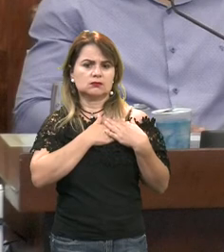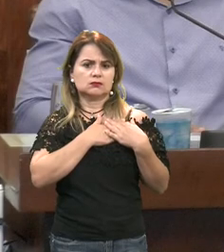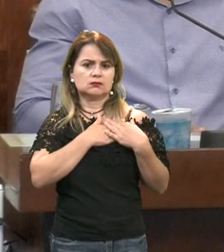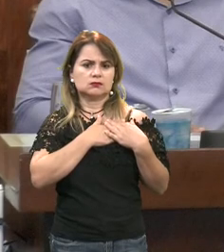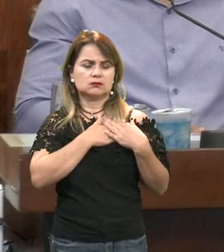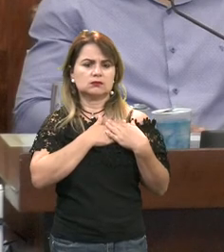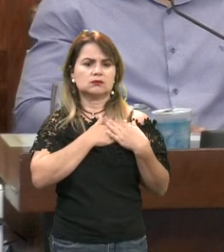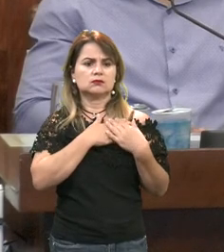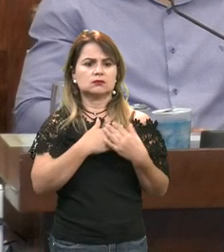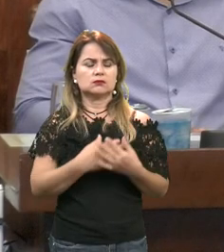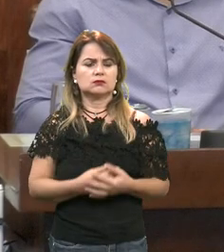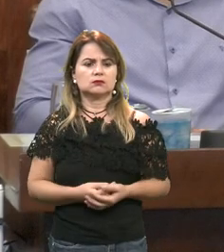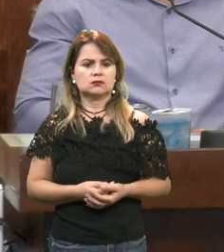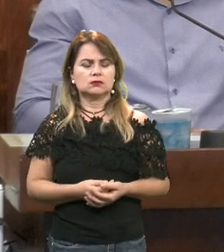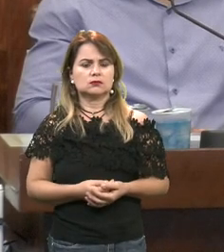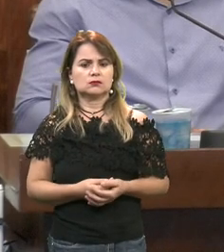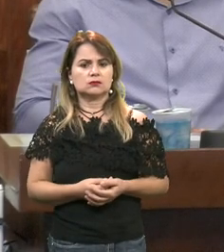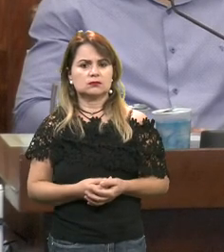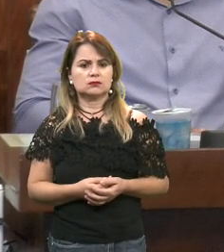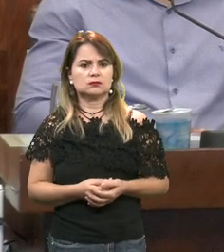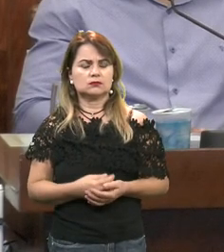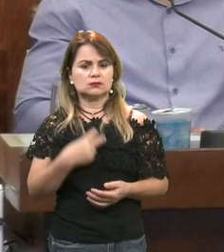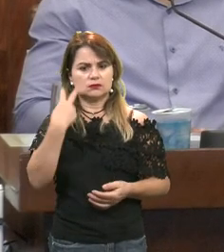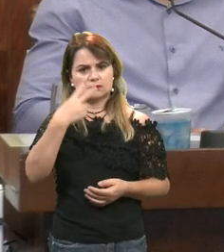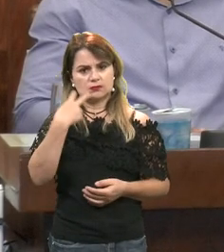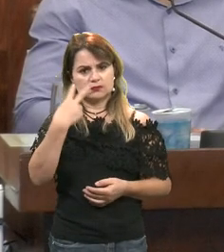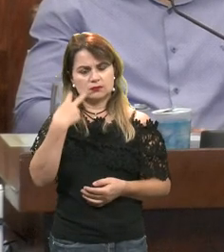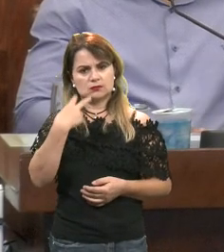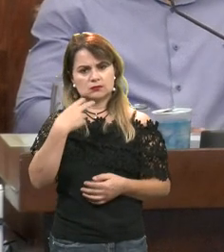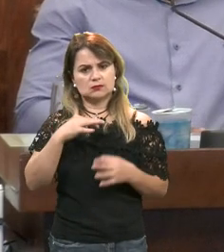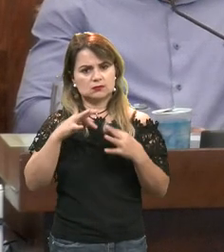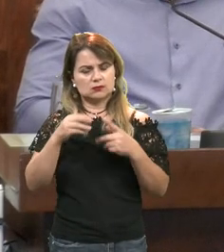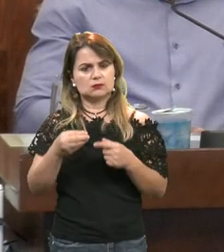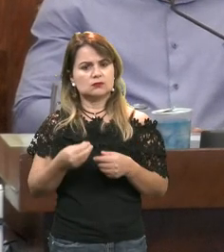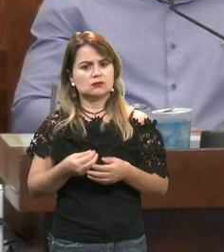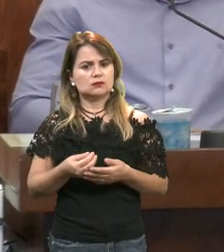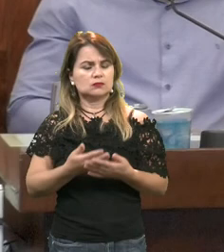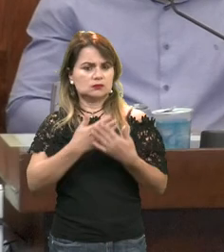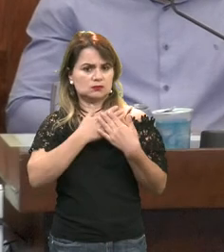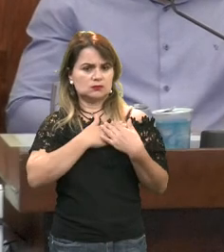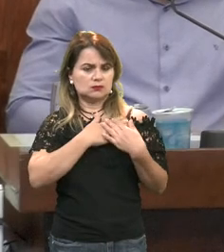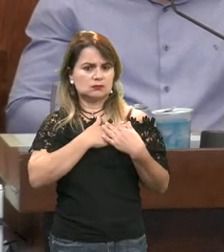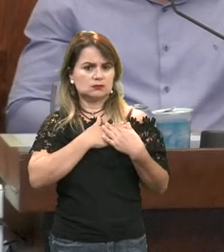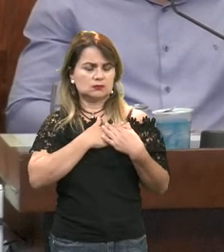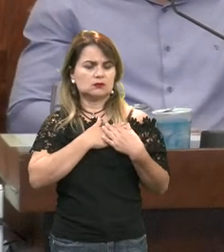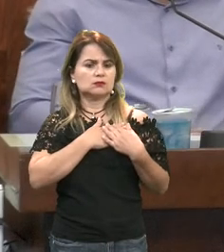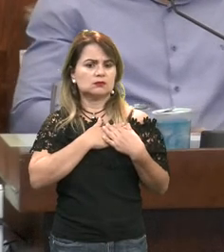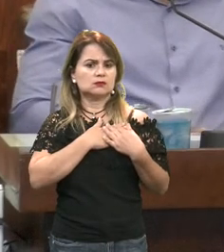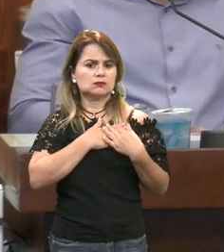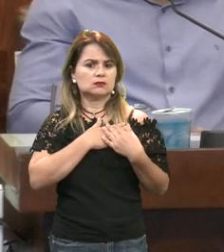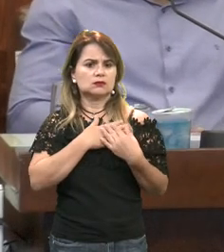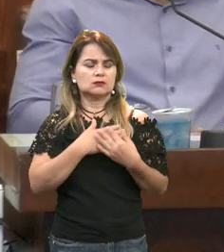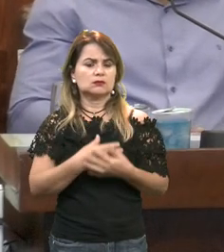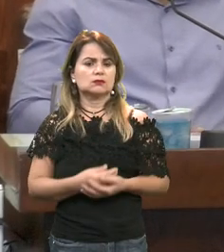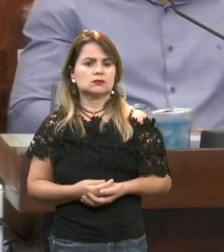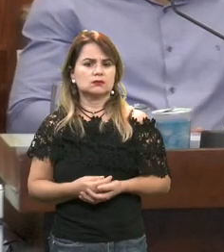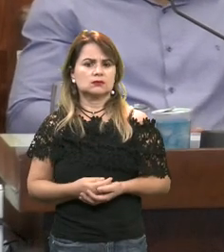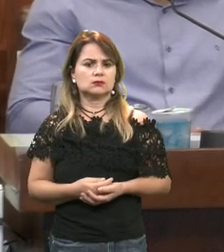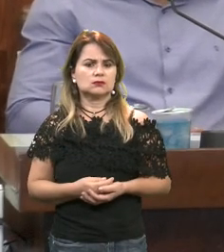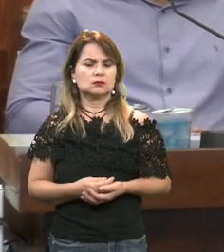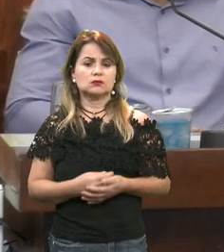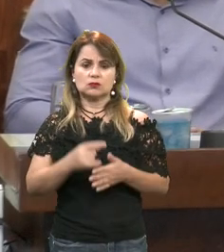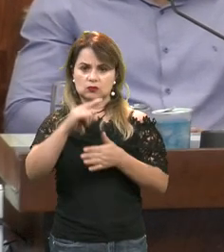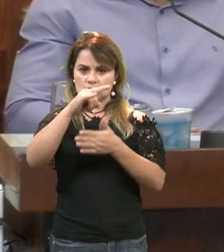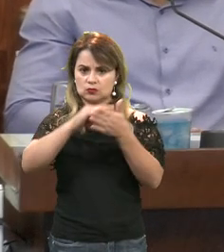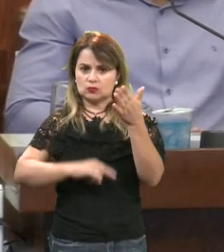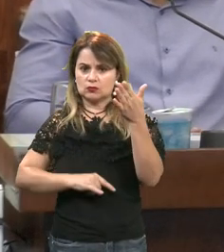vereador Damasceno, e a mim, que nesse momento presido essa casa, com muita honra, que esse